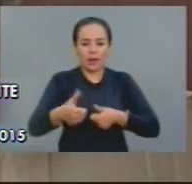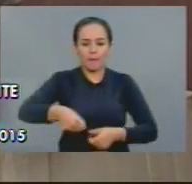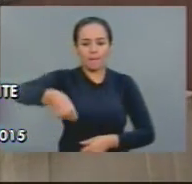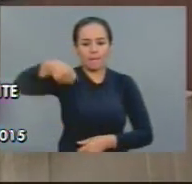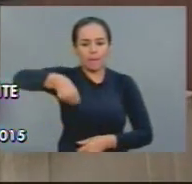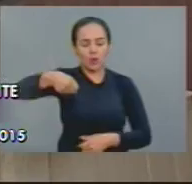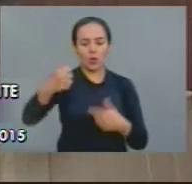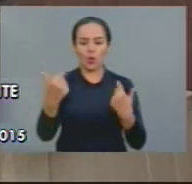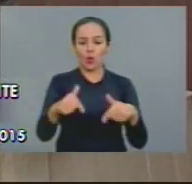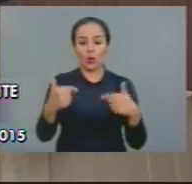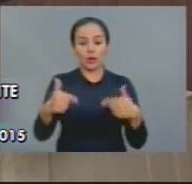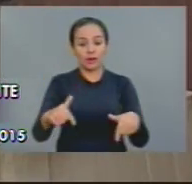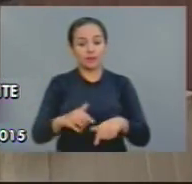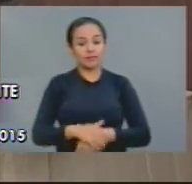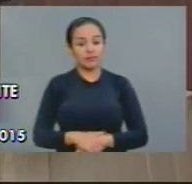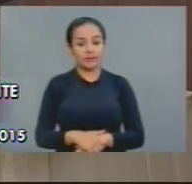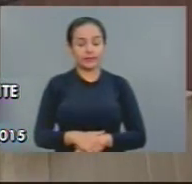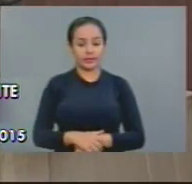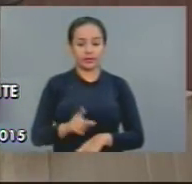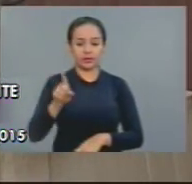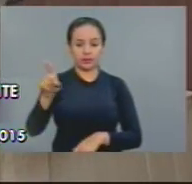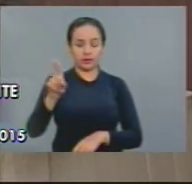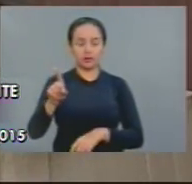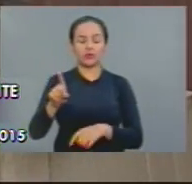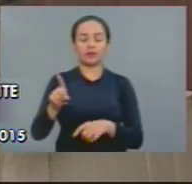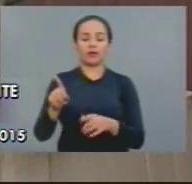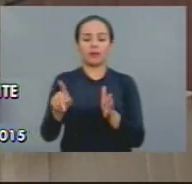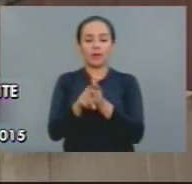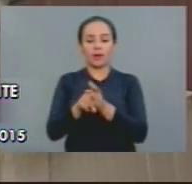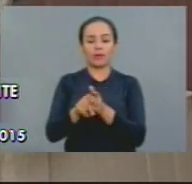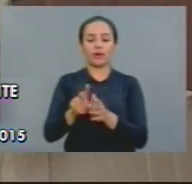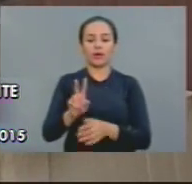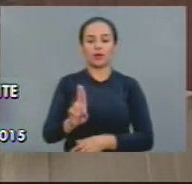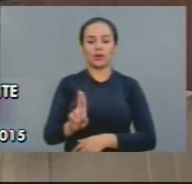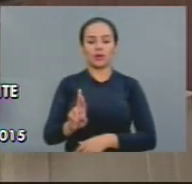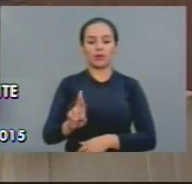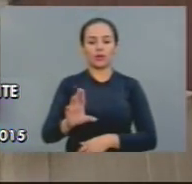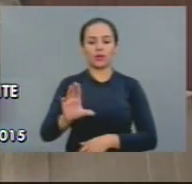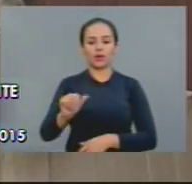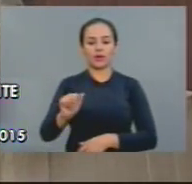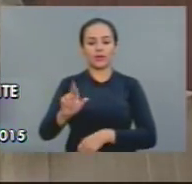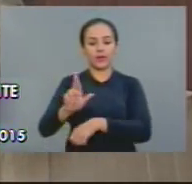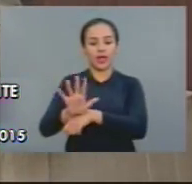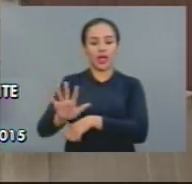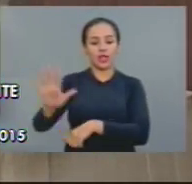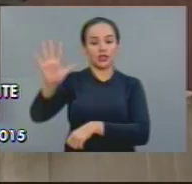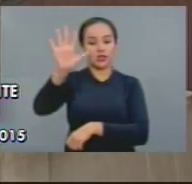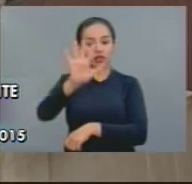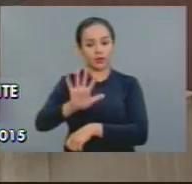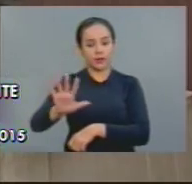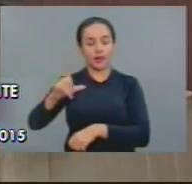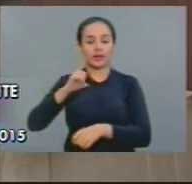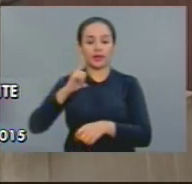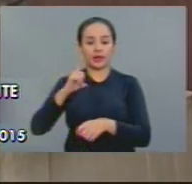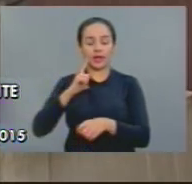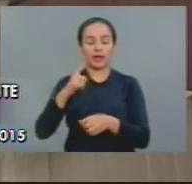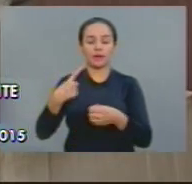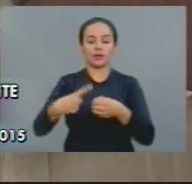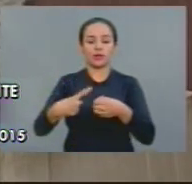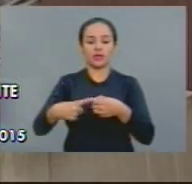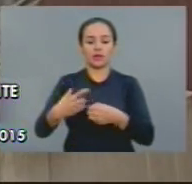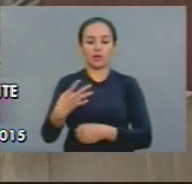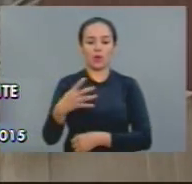mas, sobretudo, porque são universidades regionais. A URCA cobre 40 municípios, a UVA cobre mais